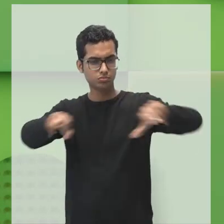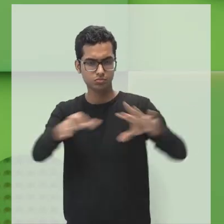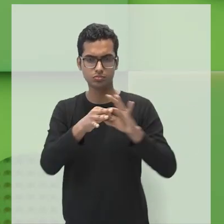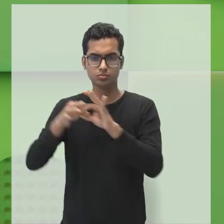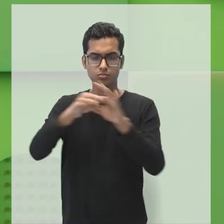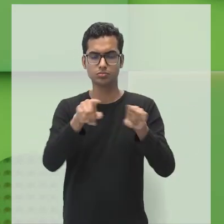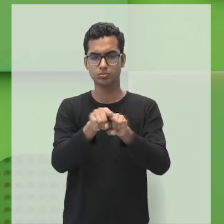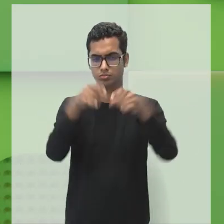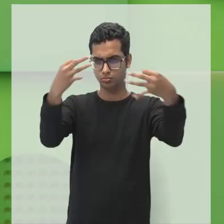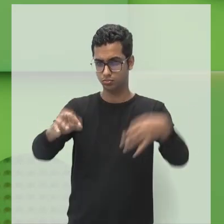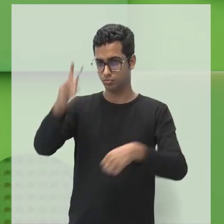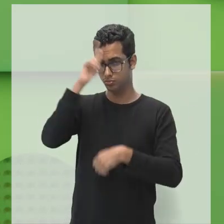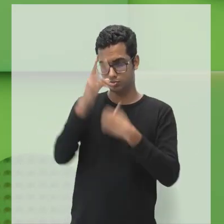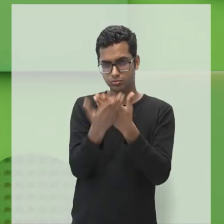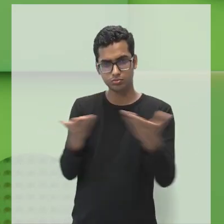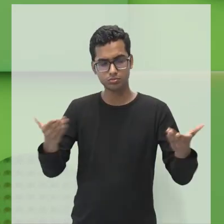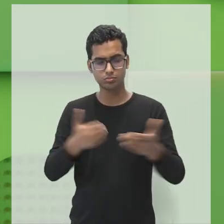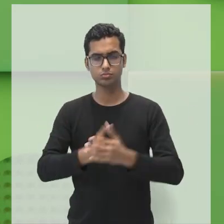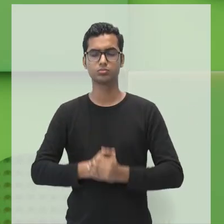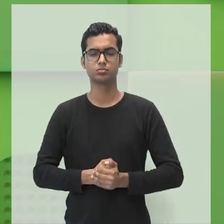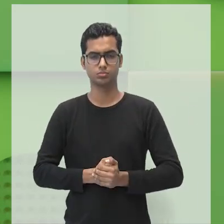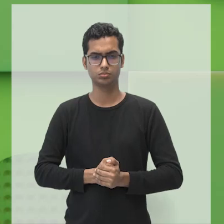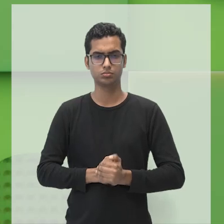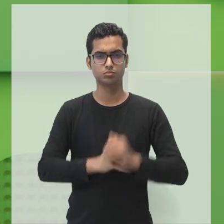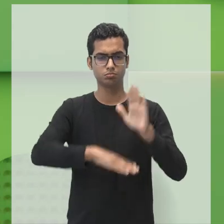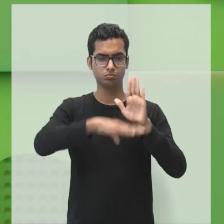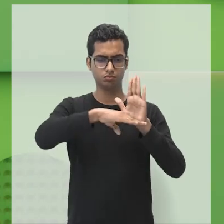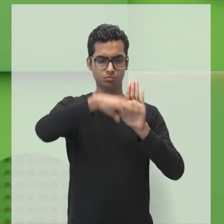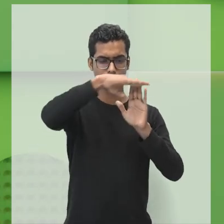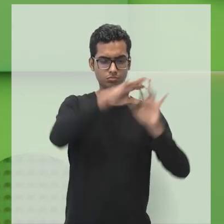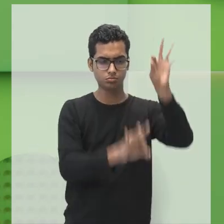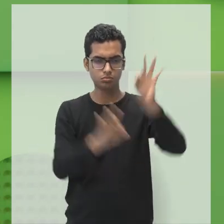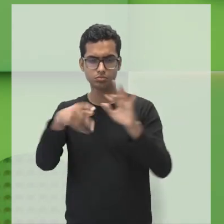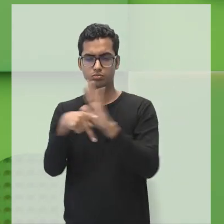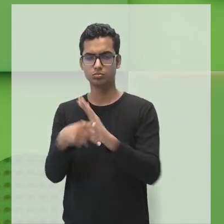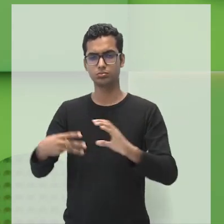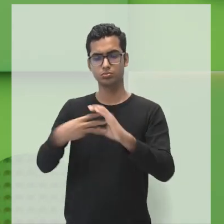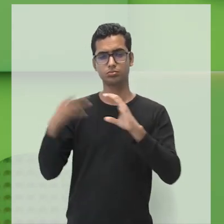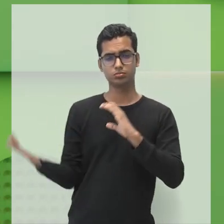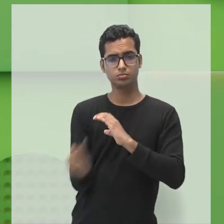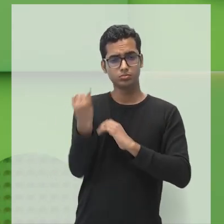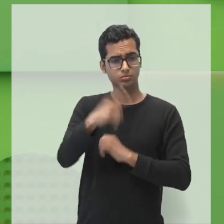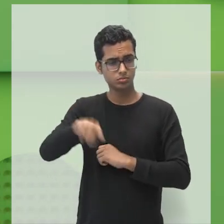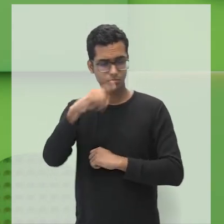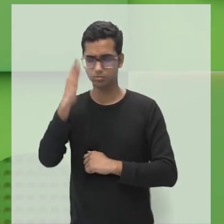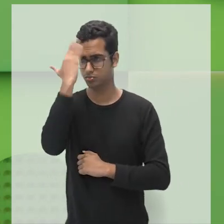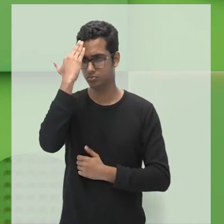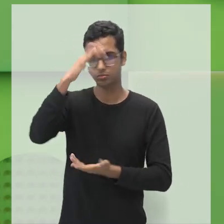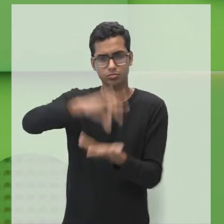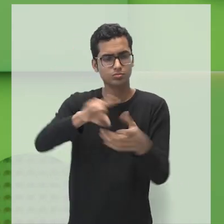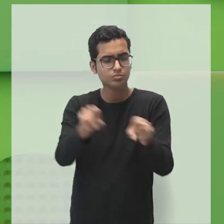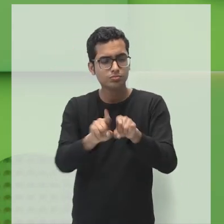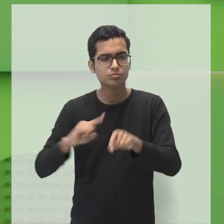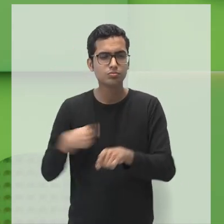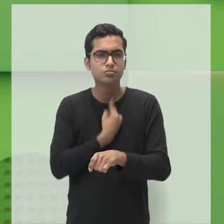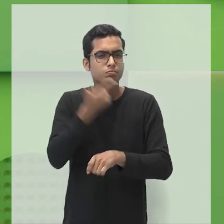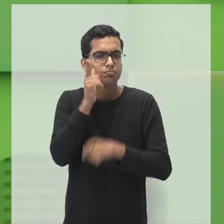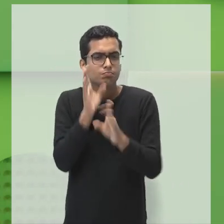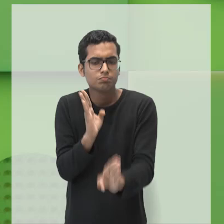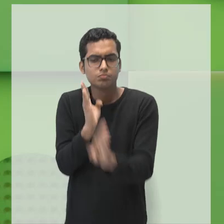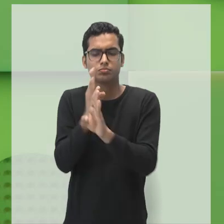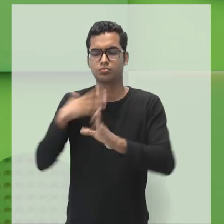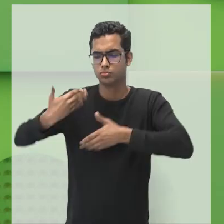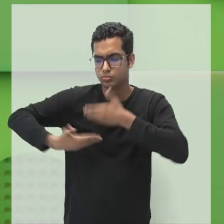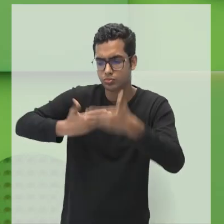certo? Então, lembrando, os níveis de organização celular são importantes porque nós